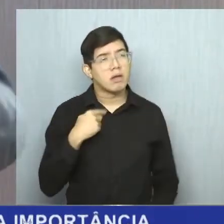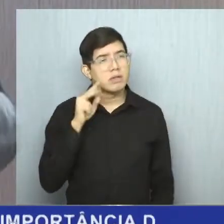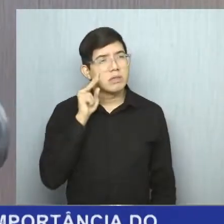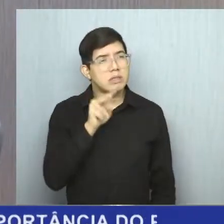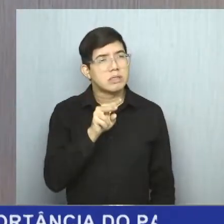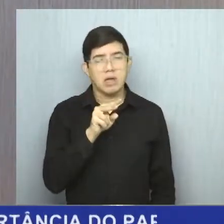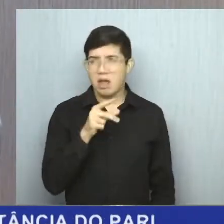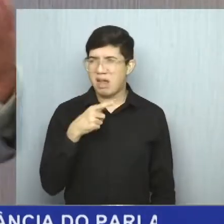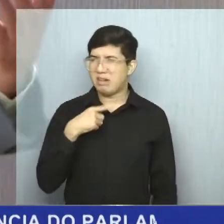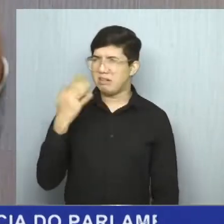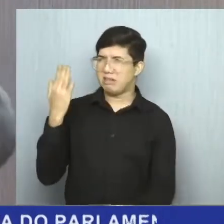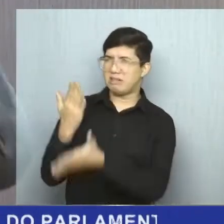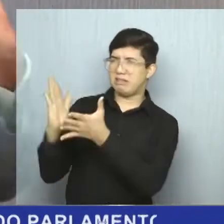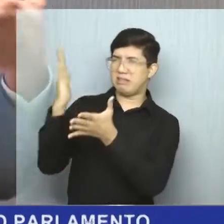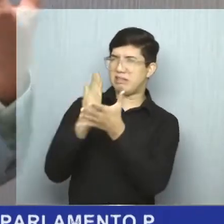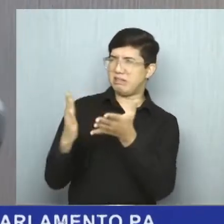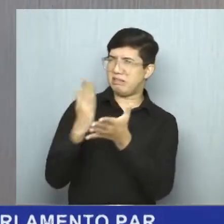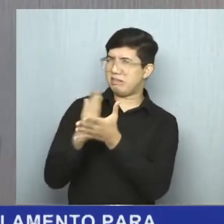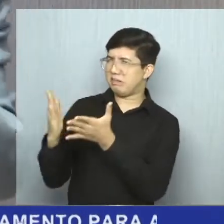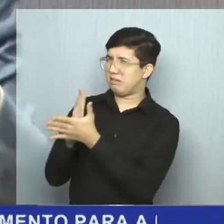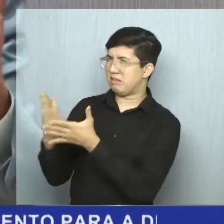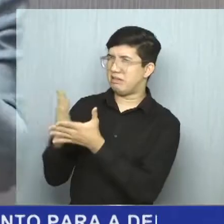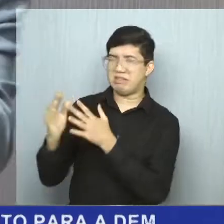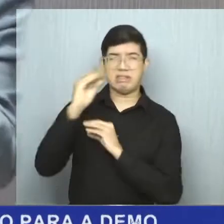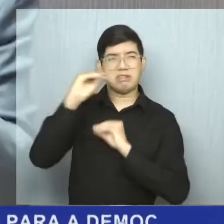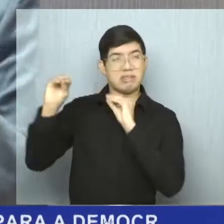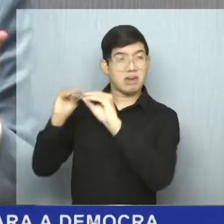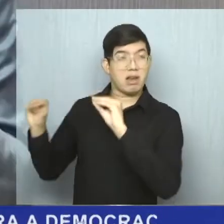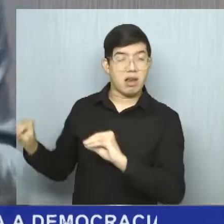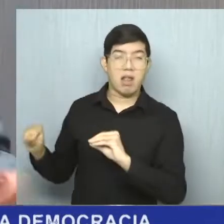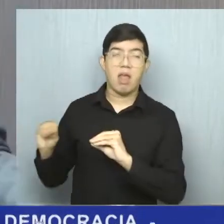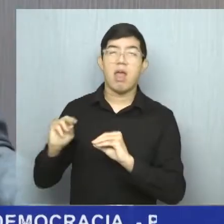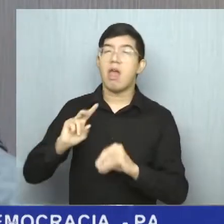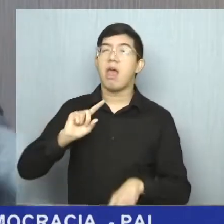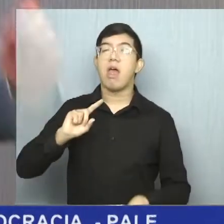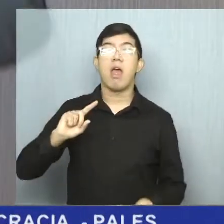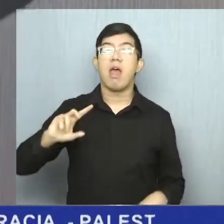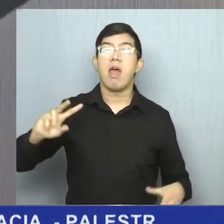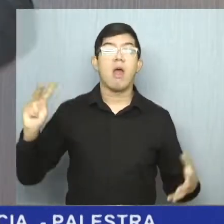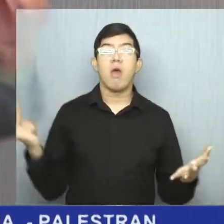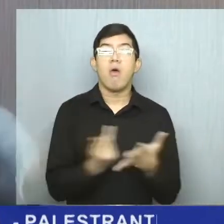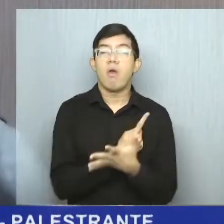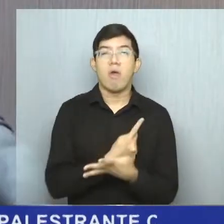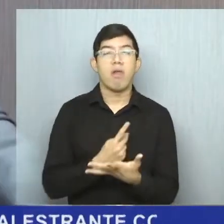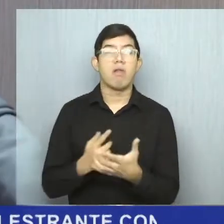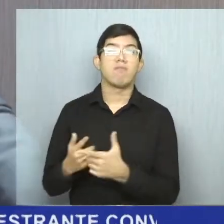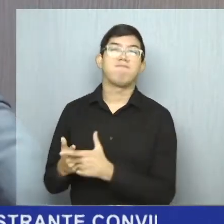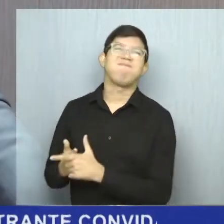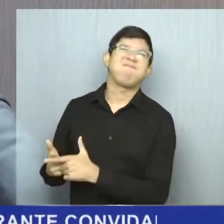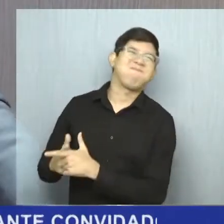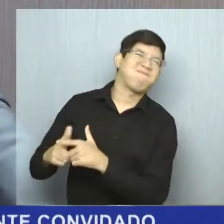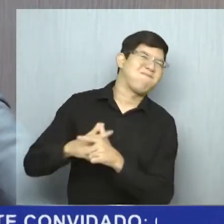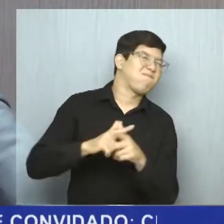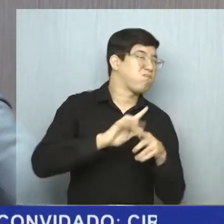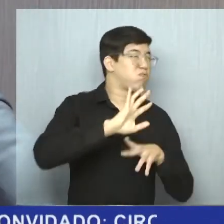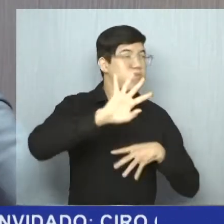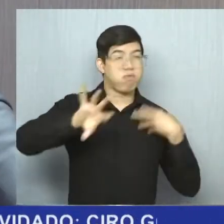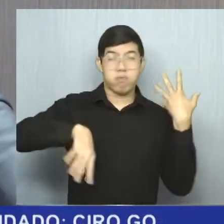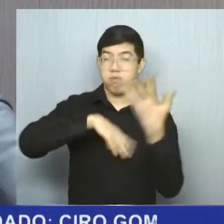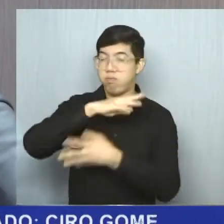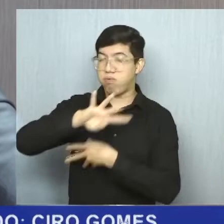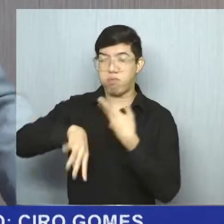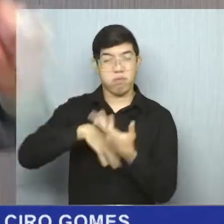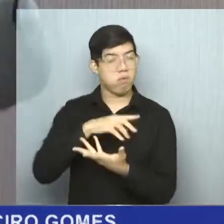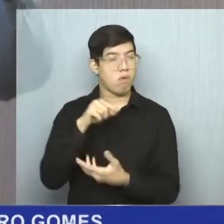outras bolhas, de maneira que o caos, aparentemente, parece ser o sinal dos tempos dessa virada de século